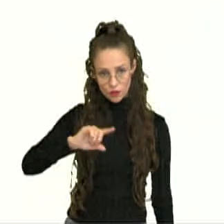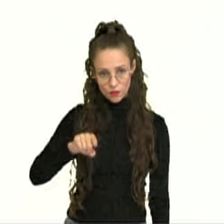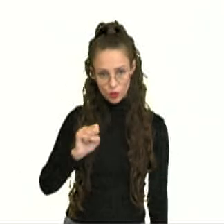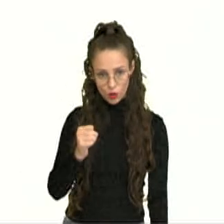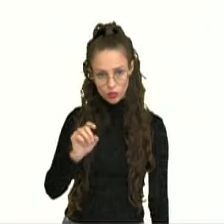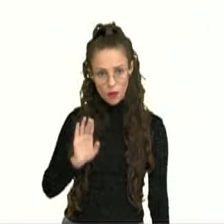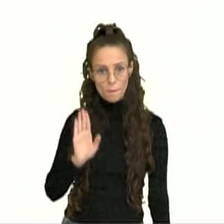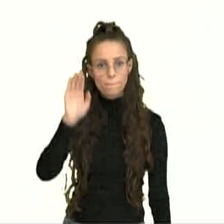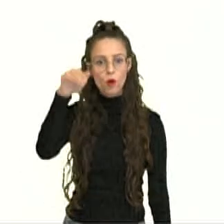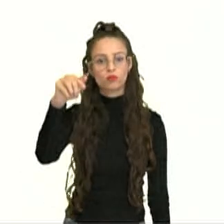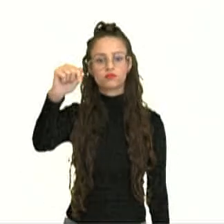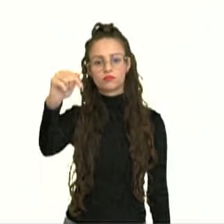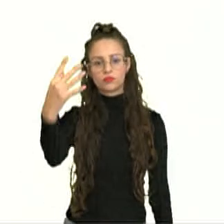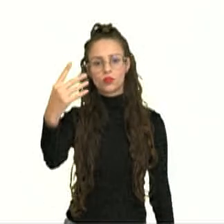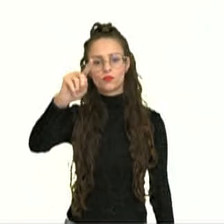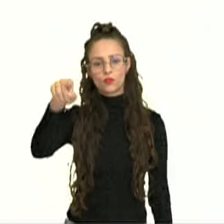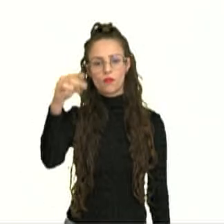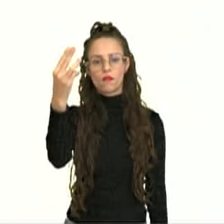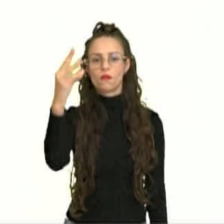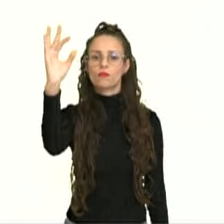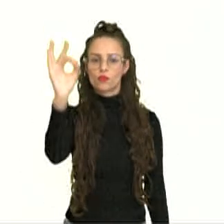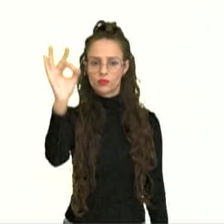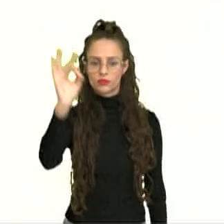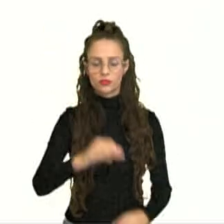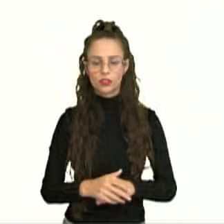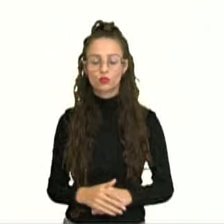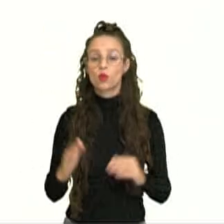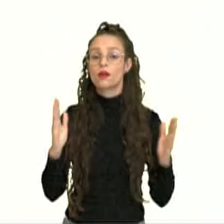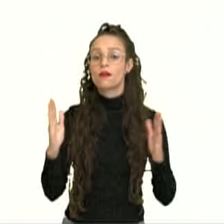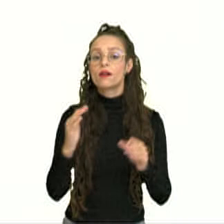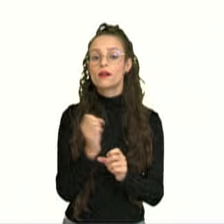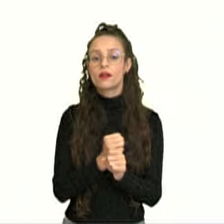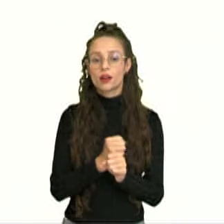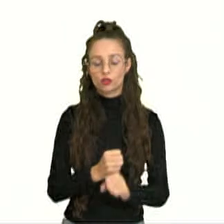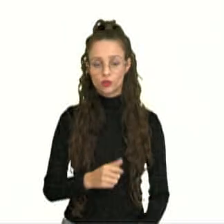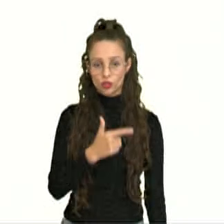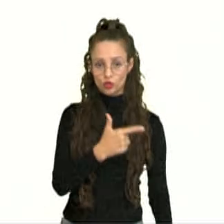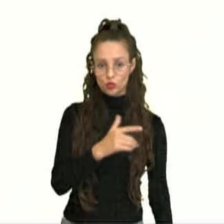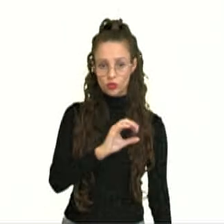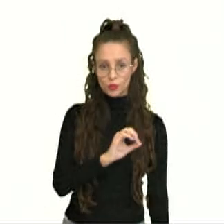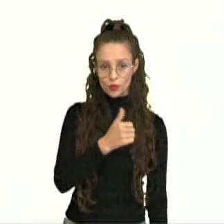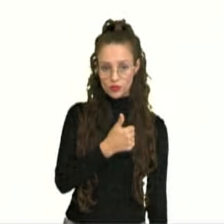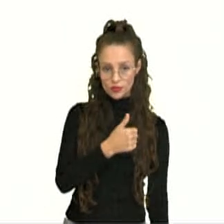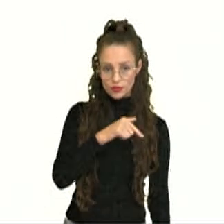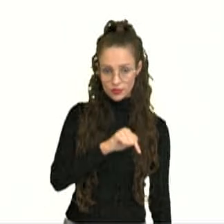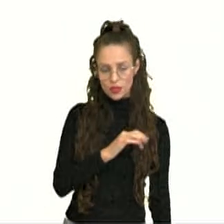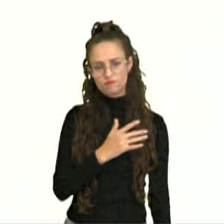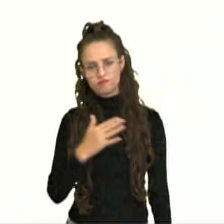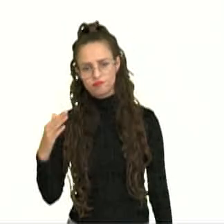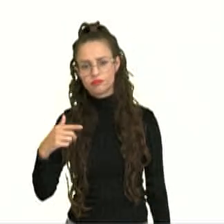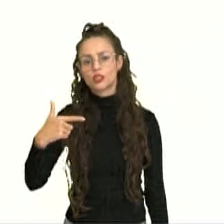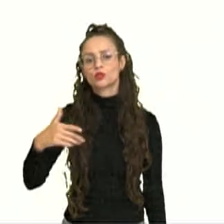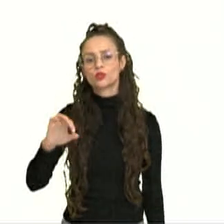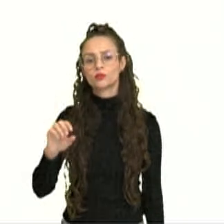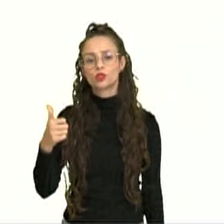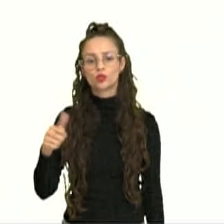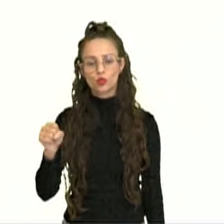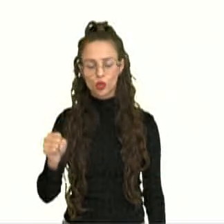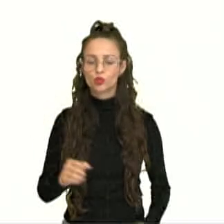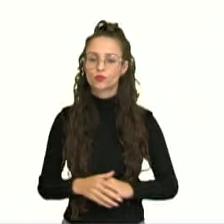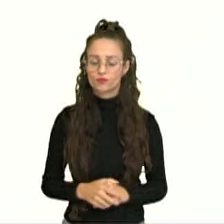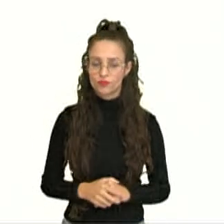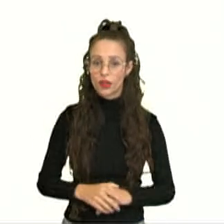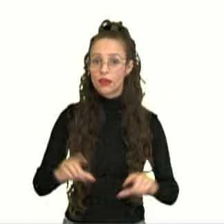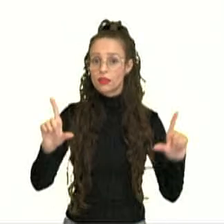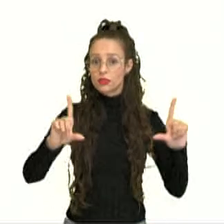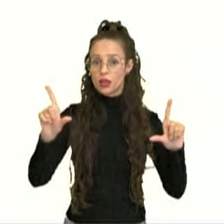para 74,3%. Entre que anos? 2017 e 2018. Enquanto os que tinham